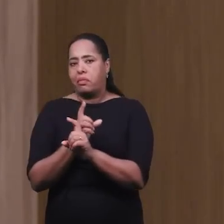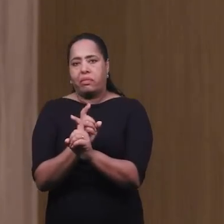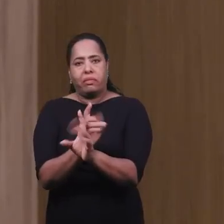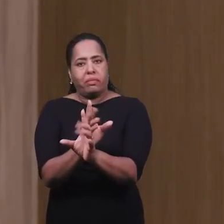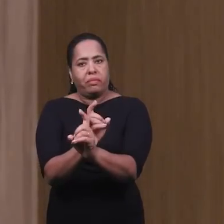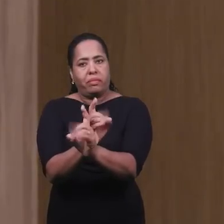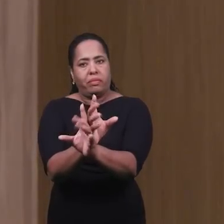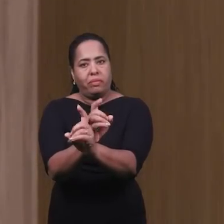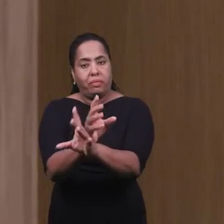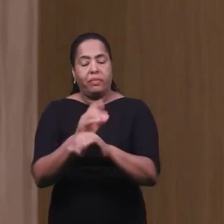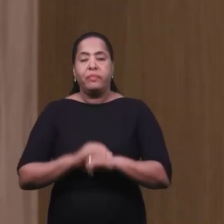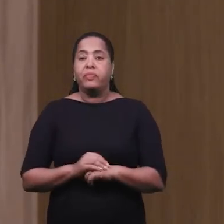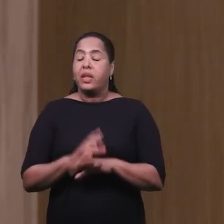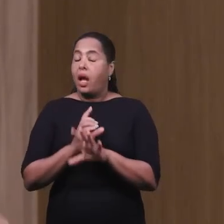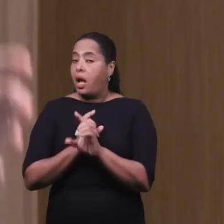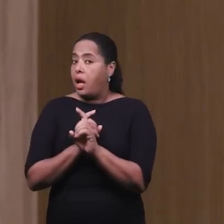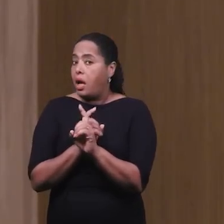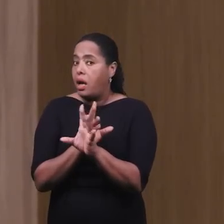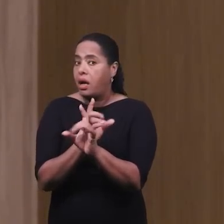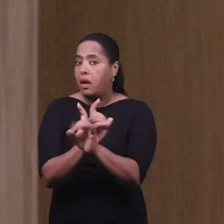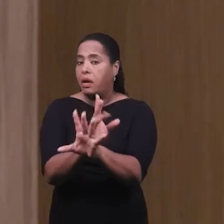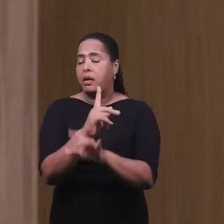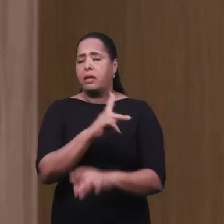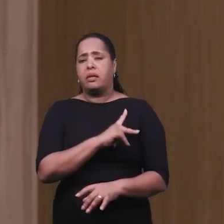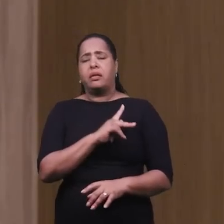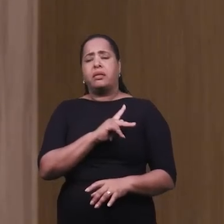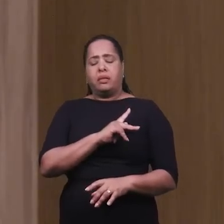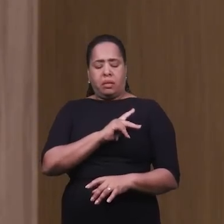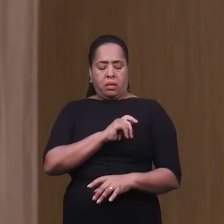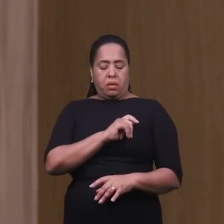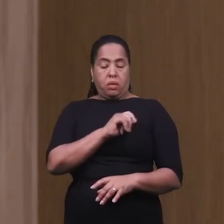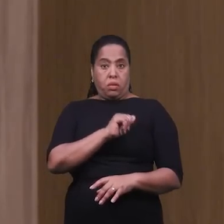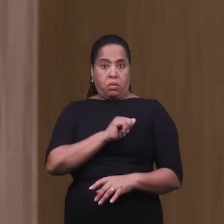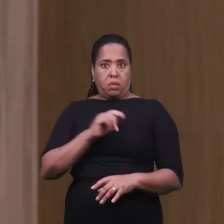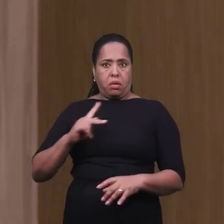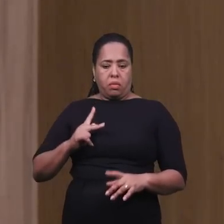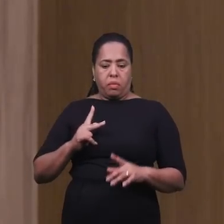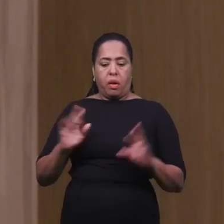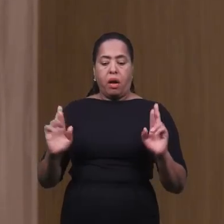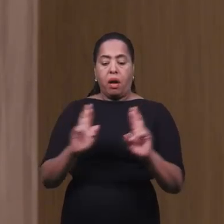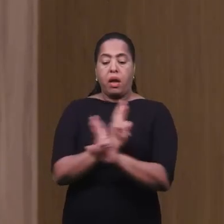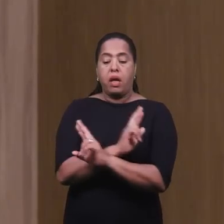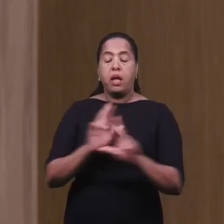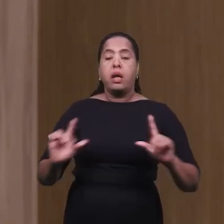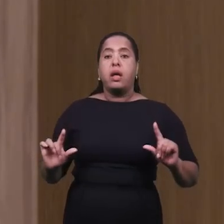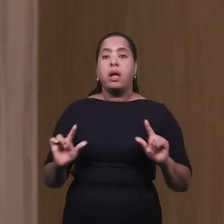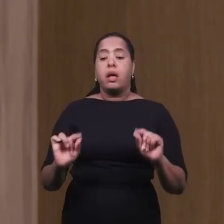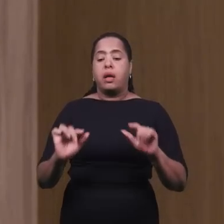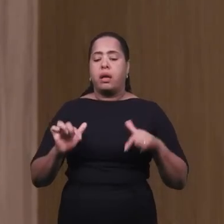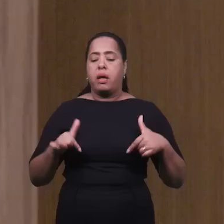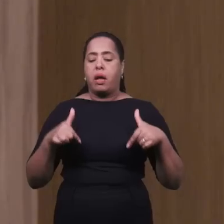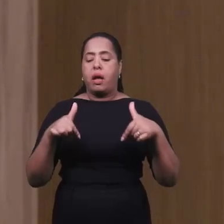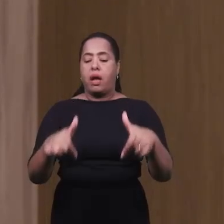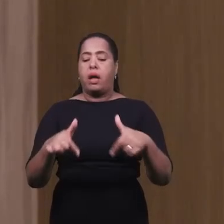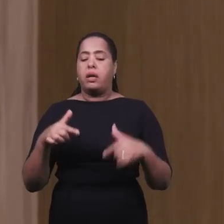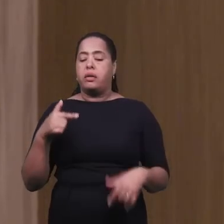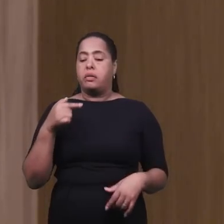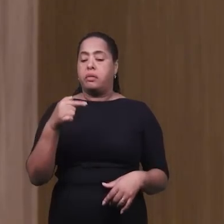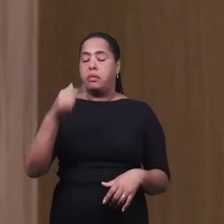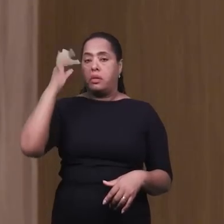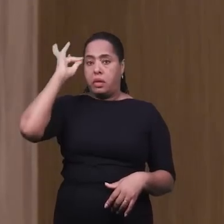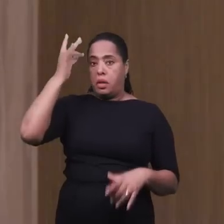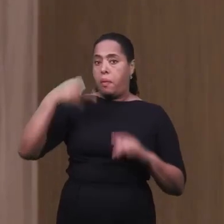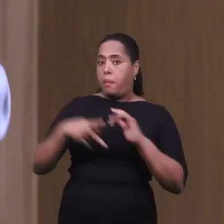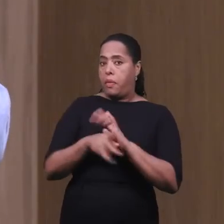da doutrina. Então, a doutrina dos apóstolos, então, ela estava em função